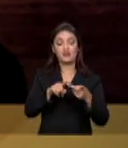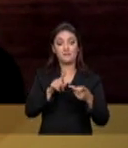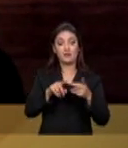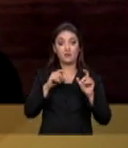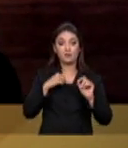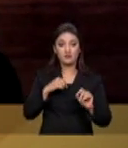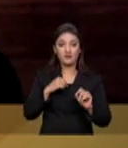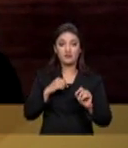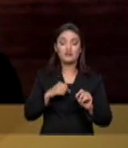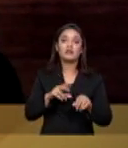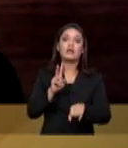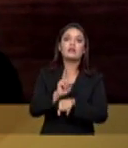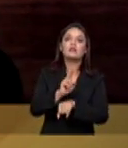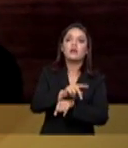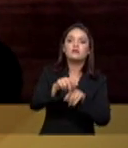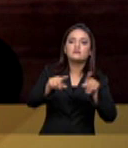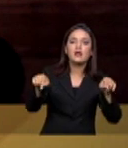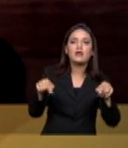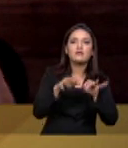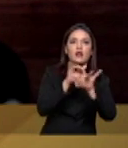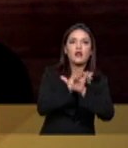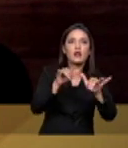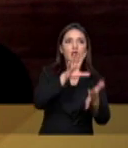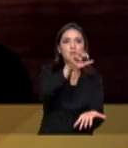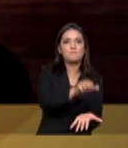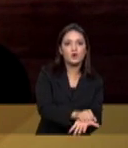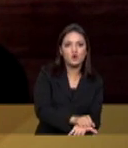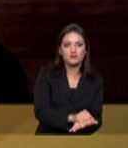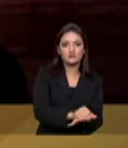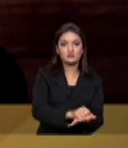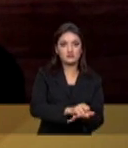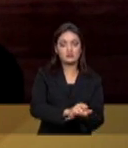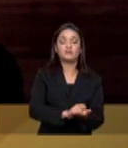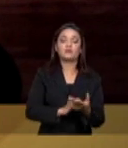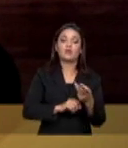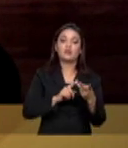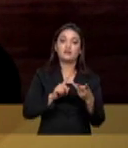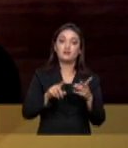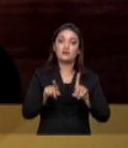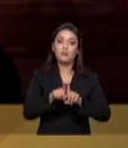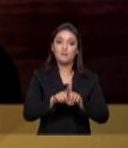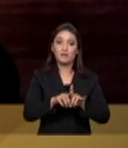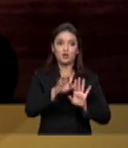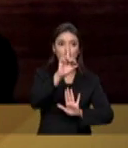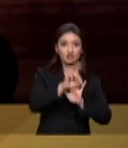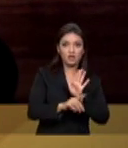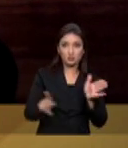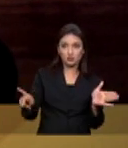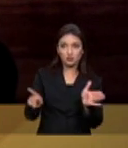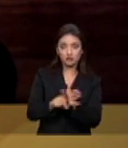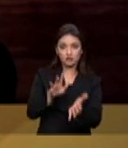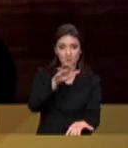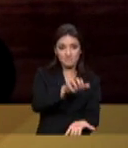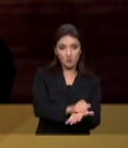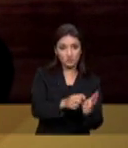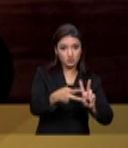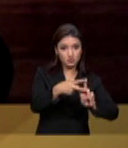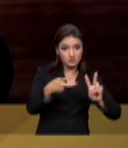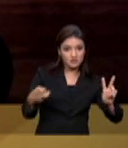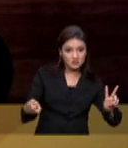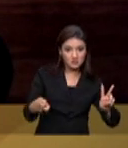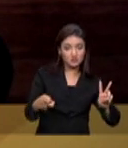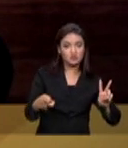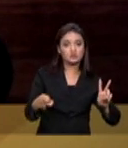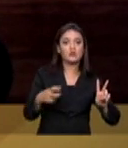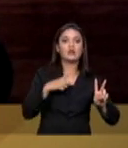de clara e não constitui em pó considerando a plena compatibilidade entre os direitos possessórios dos índios